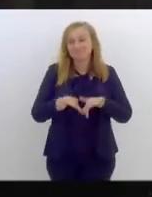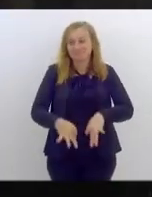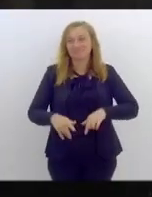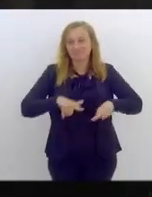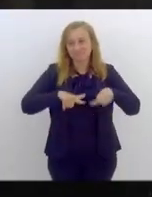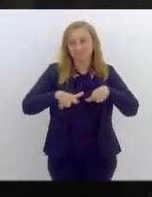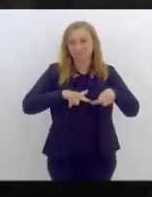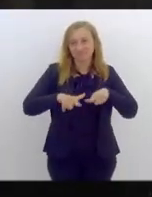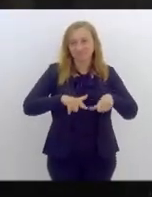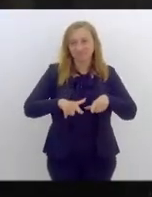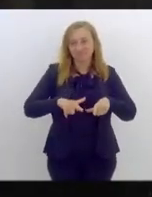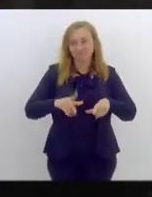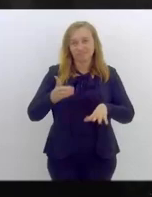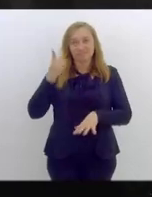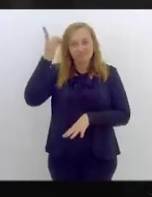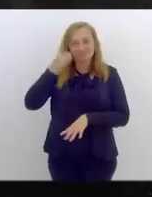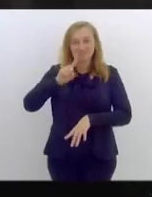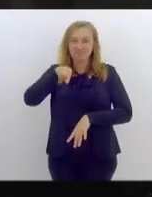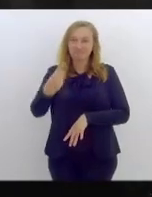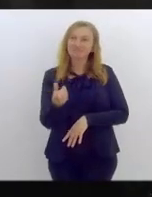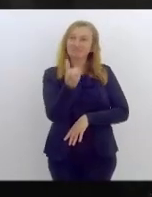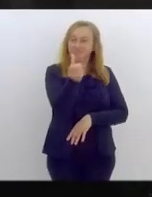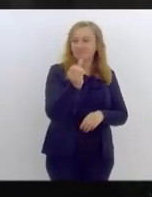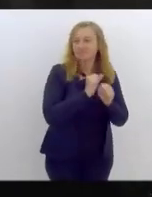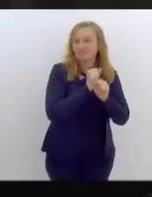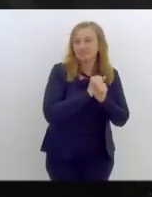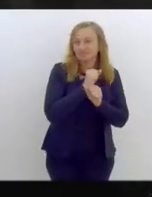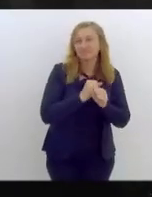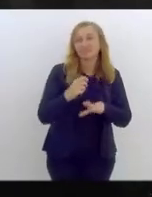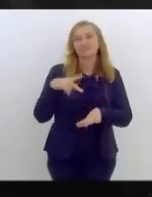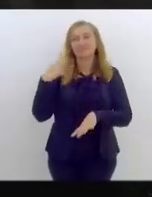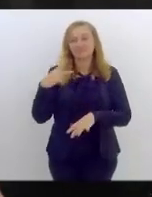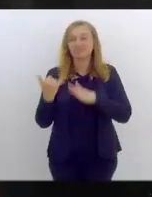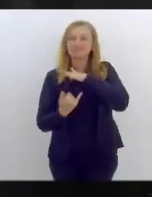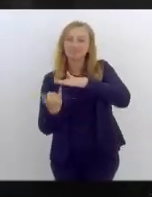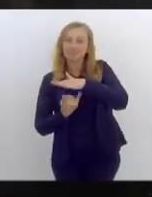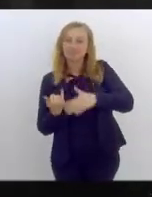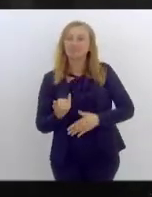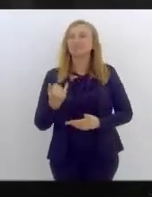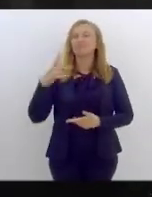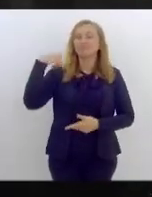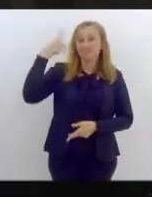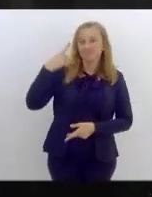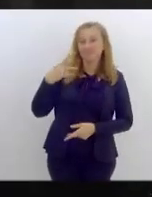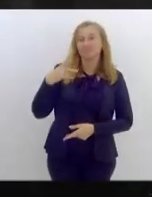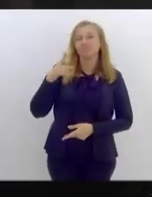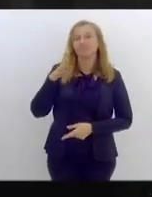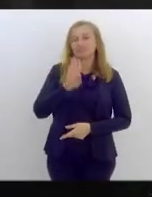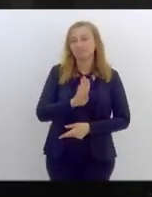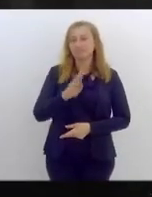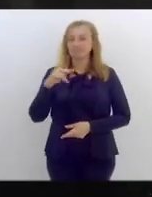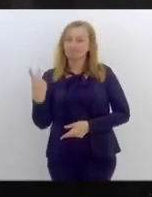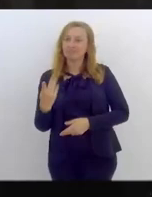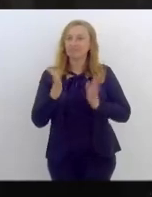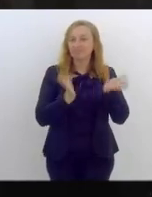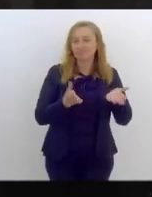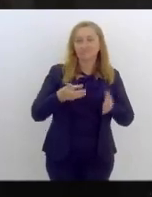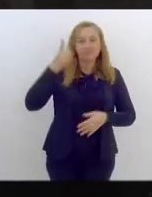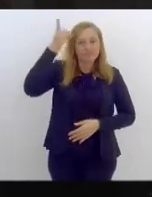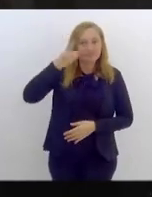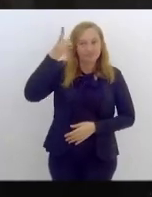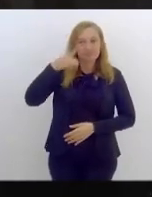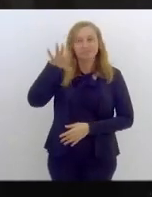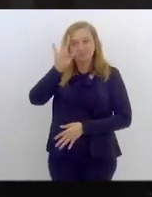trabalho parlamentar, depois de 6 anos na política institucional, fui vereadora em Belo Horizonte, agora como deputada